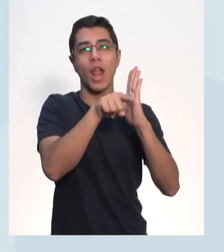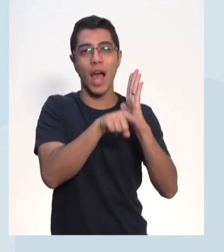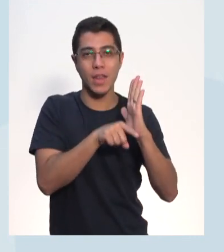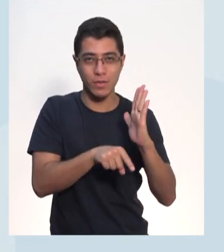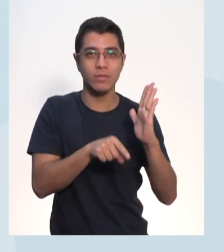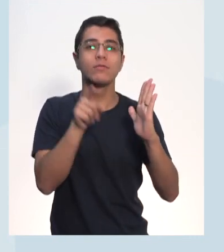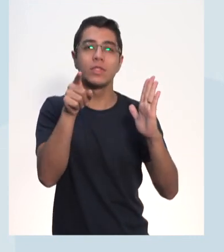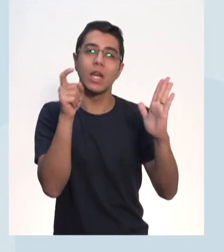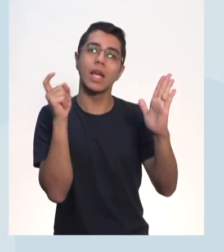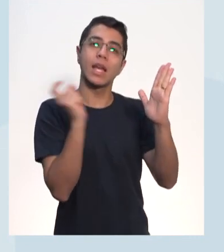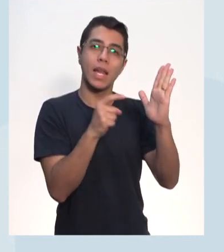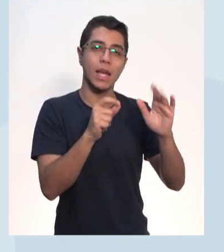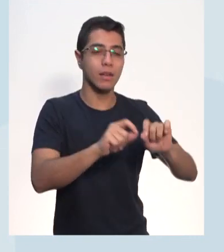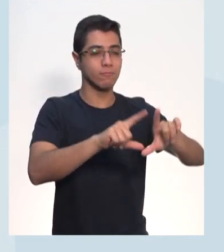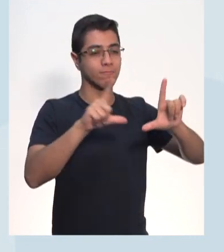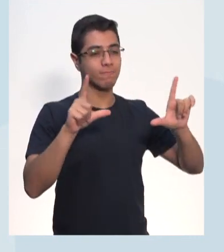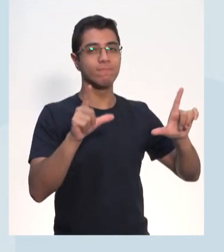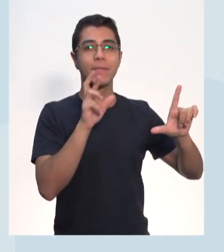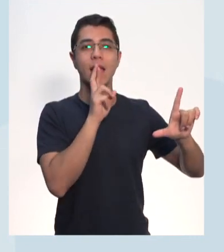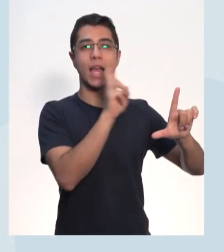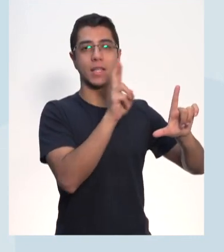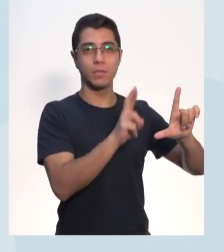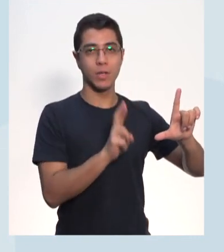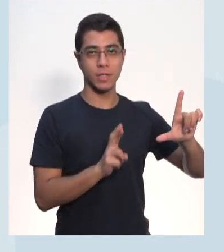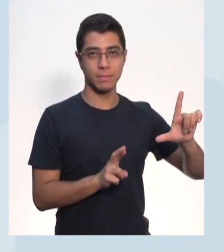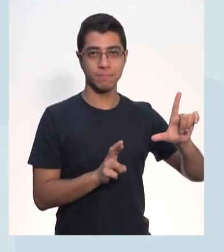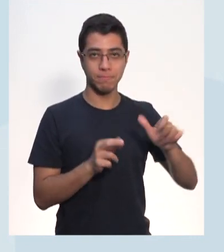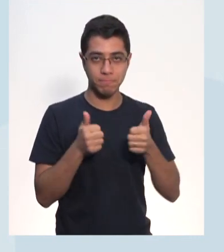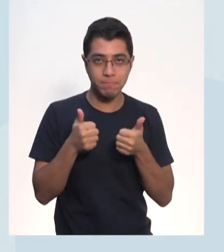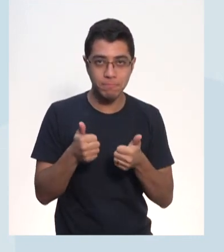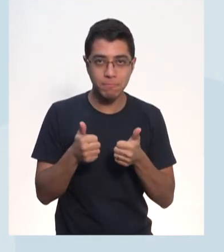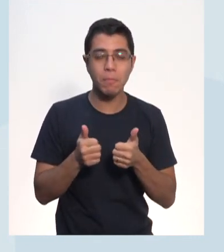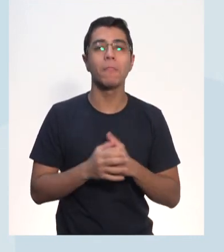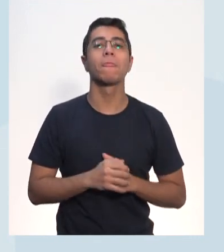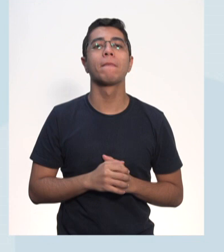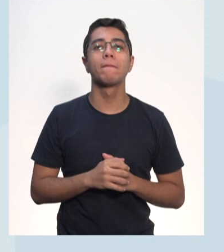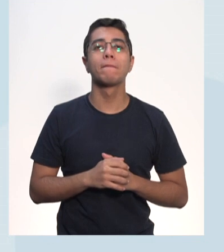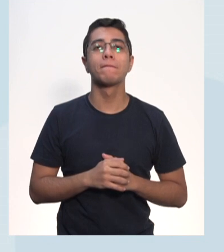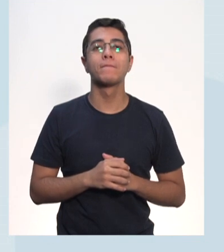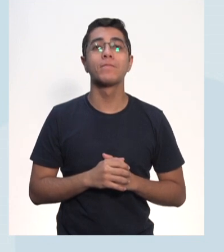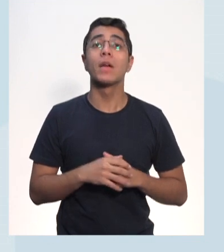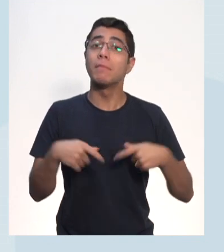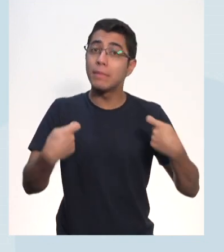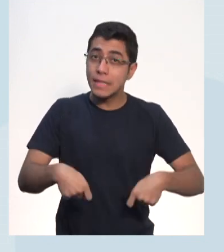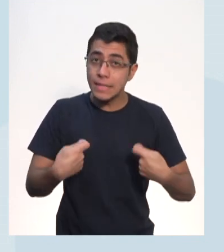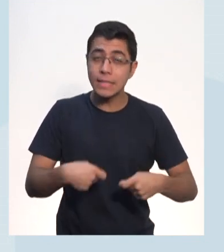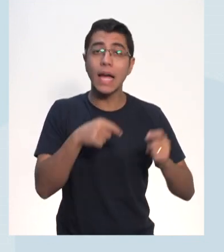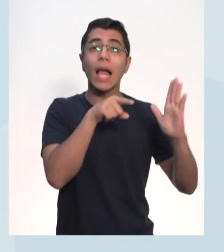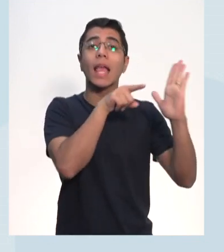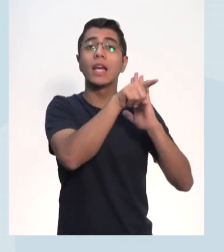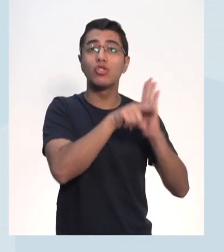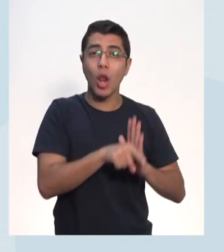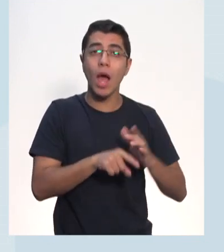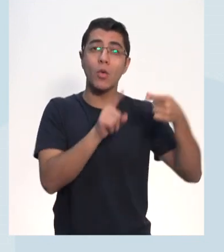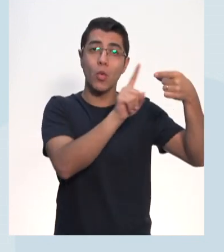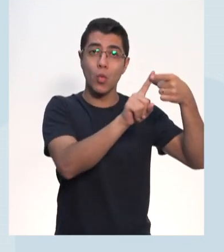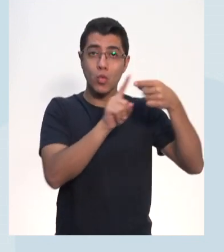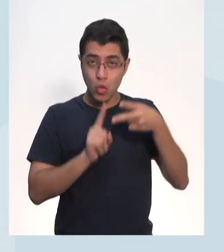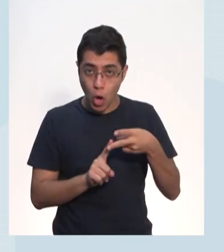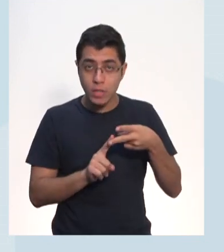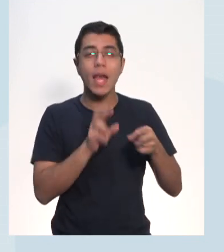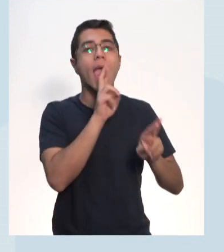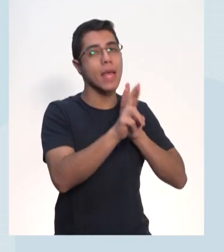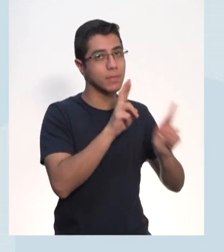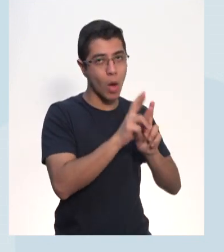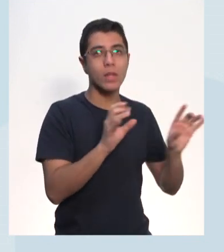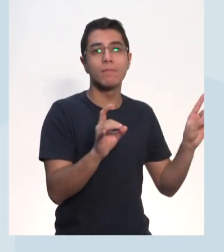Tá? Então, a ideia é que vocês respondam os 2 questionários e ainda a pesquisa que está lá como encerramento, tá? O